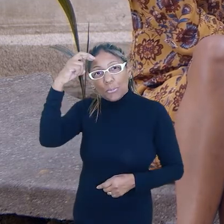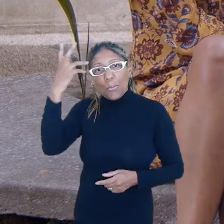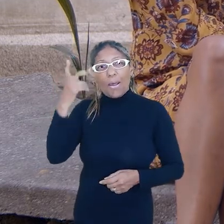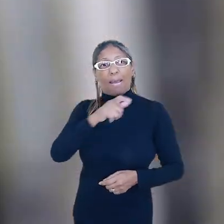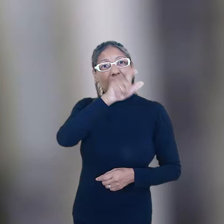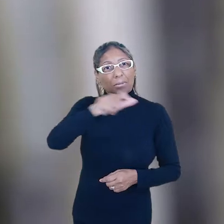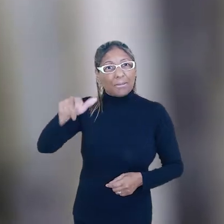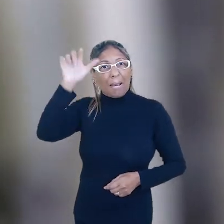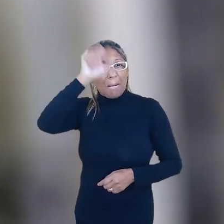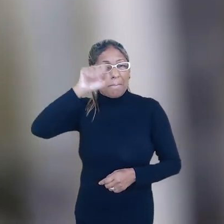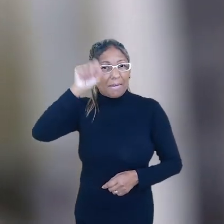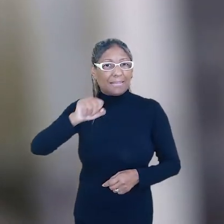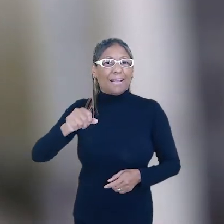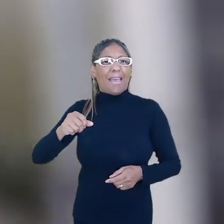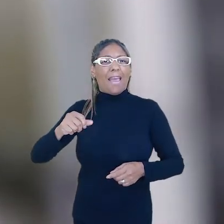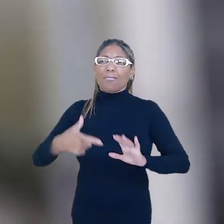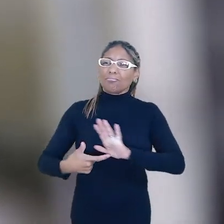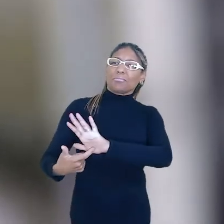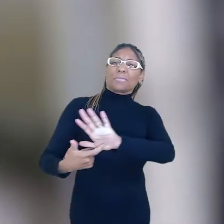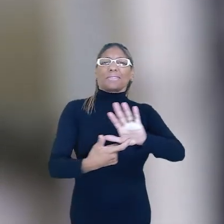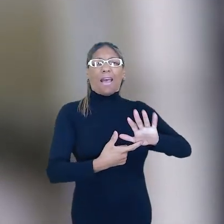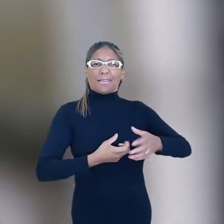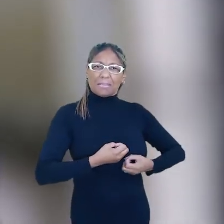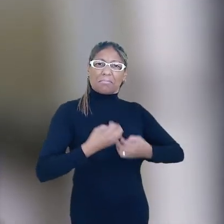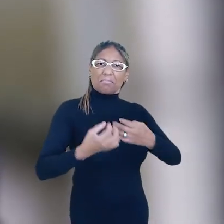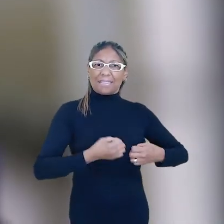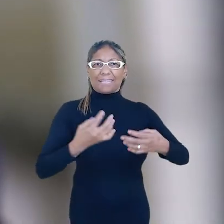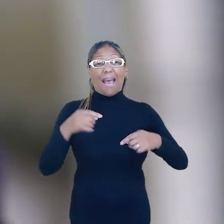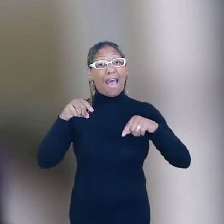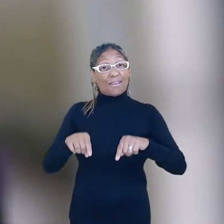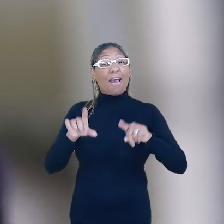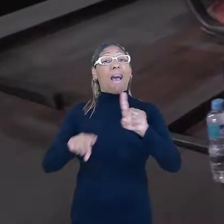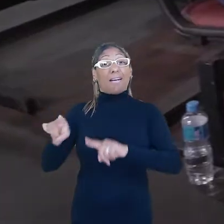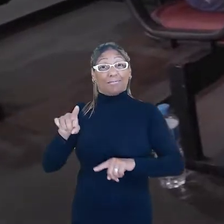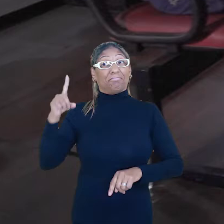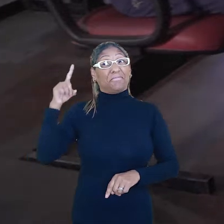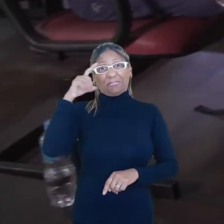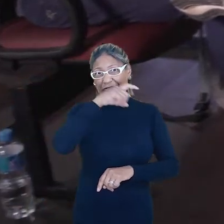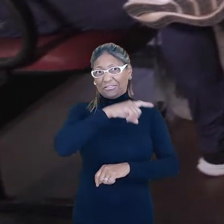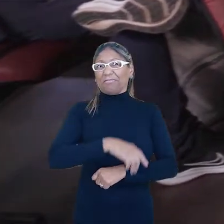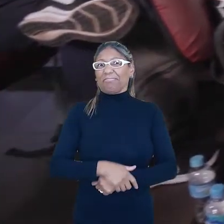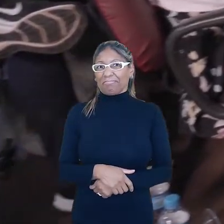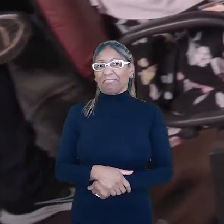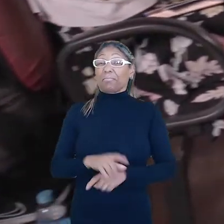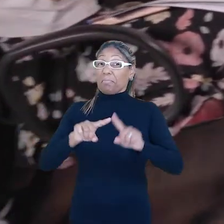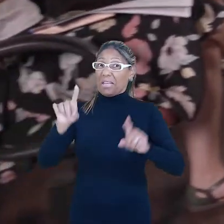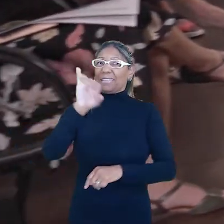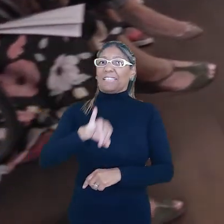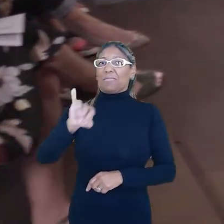cultura, a gente está falando das pessoas aprenderem a se expor, né? A se expressar, né? E isso muitas vezes é uma coisa que é